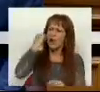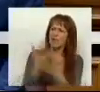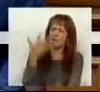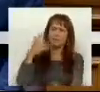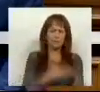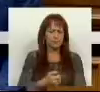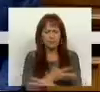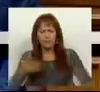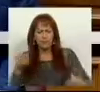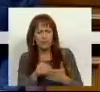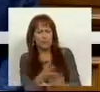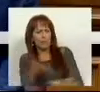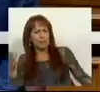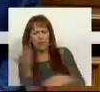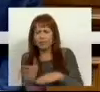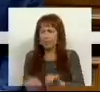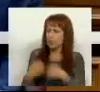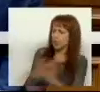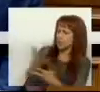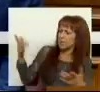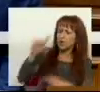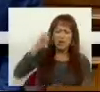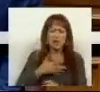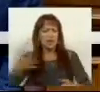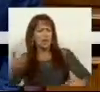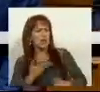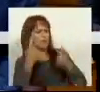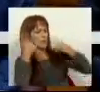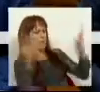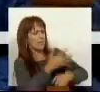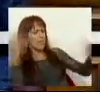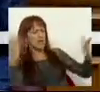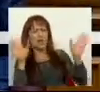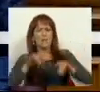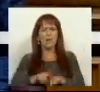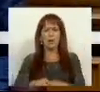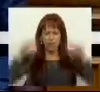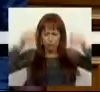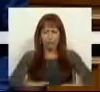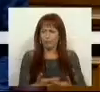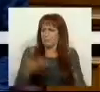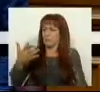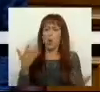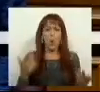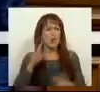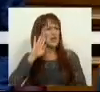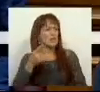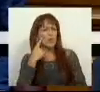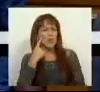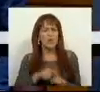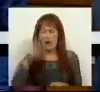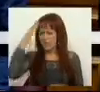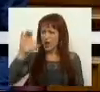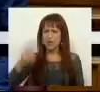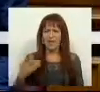Mais desemprego, mais pobreza, mais exclusão social, mais déficit, mais dívida pública e mais recessão. Ainda hoje ficamos a conhecer as